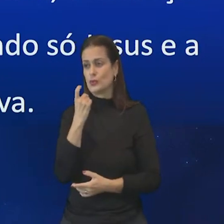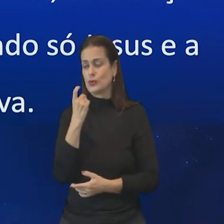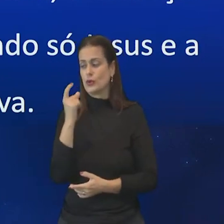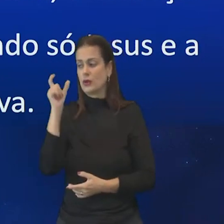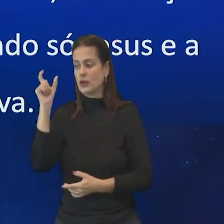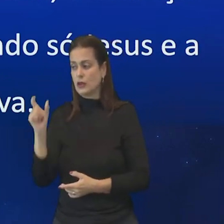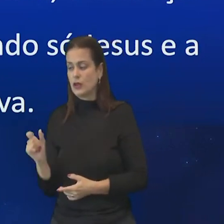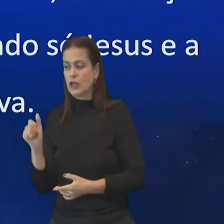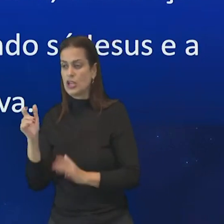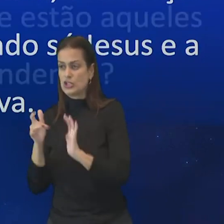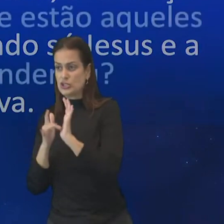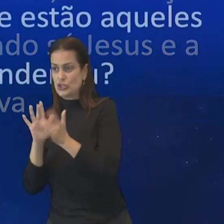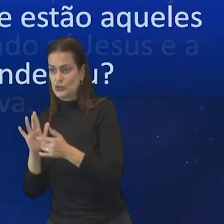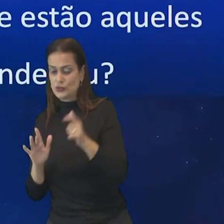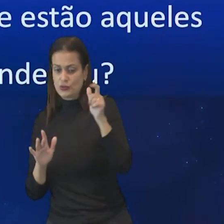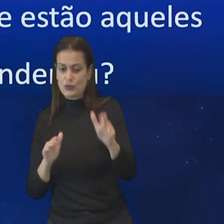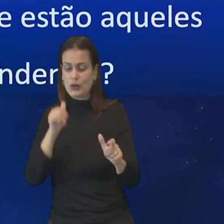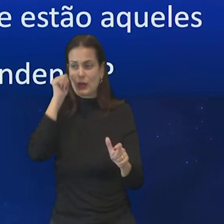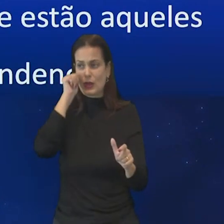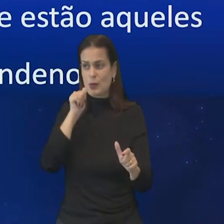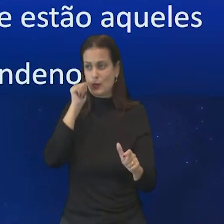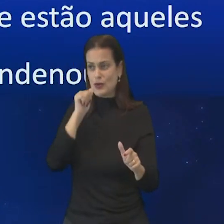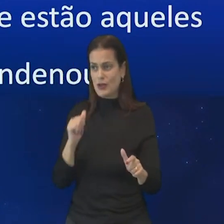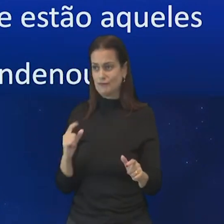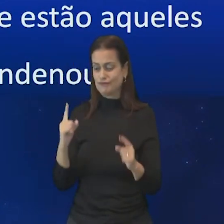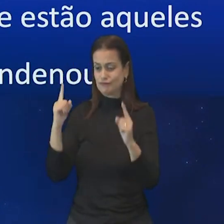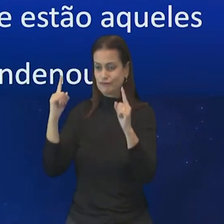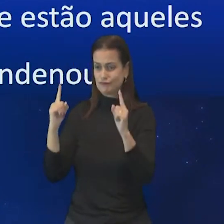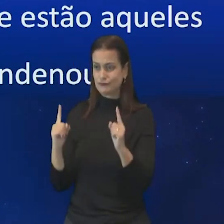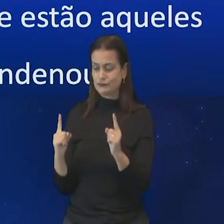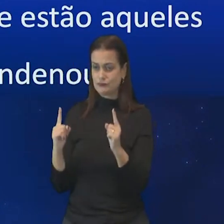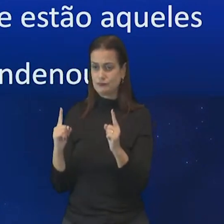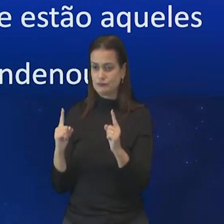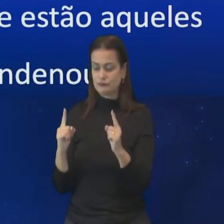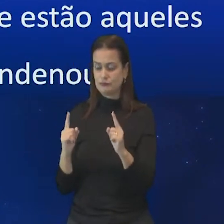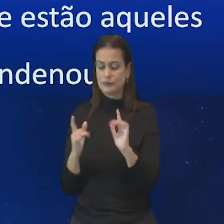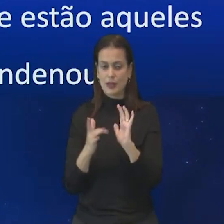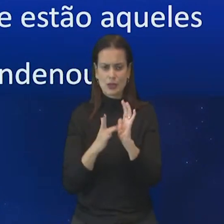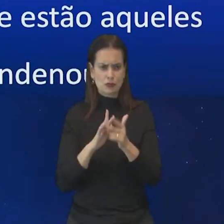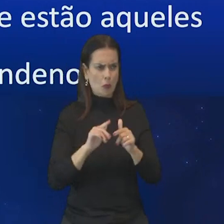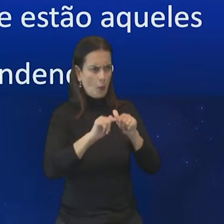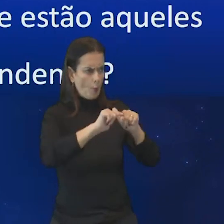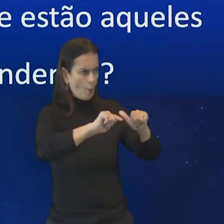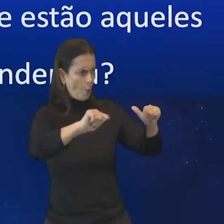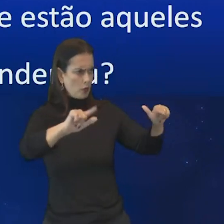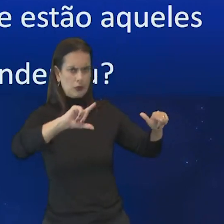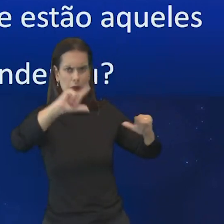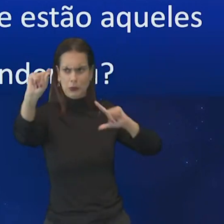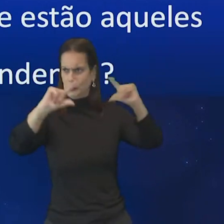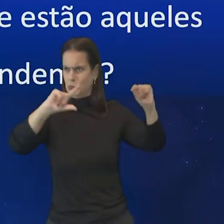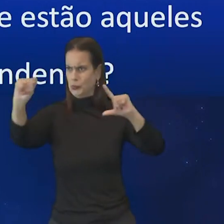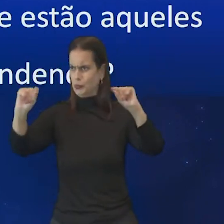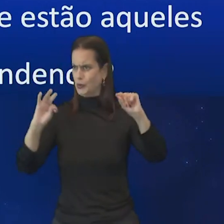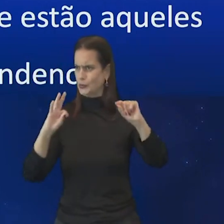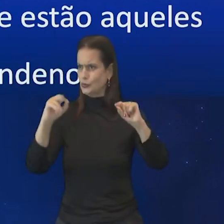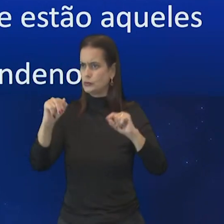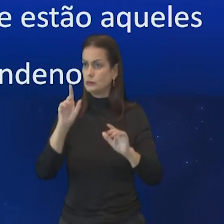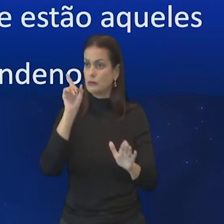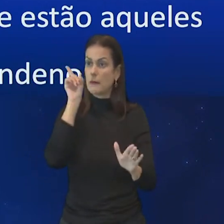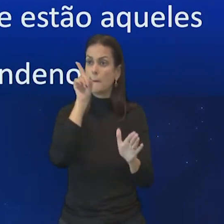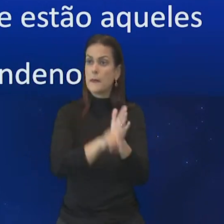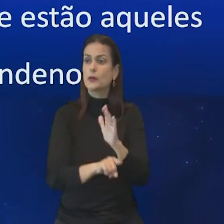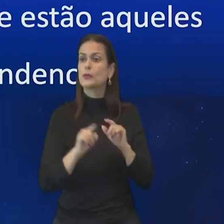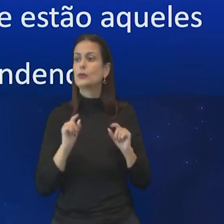no meio onde estava. Erguendo-se Jesus e não vendo a ninguém mais além da mulher,